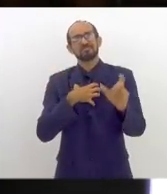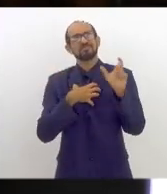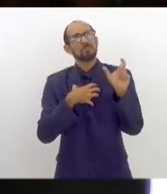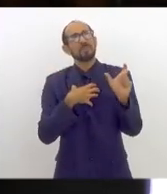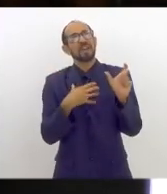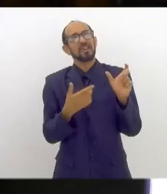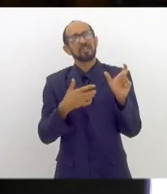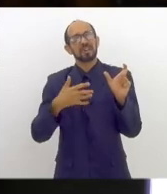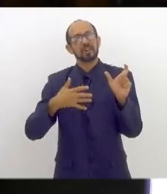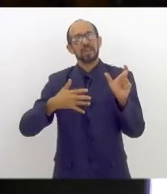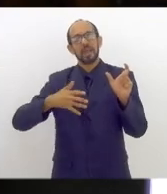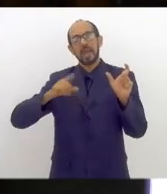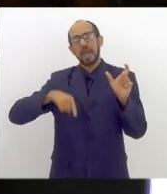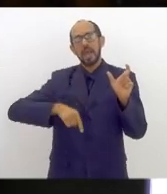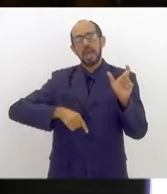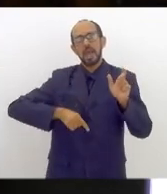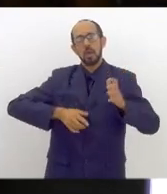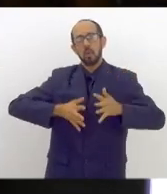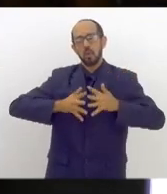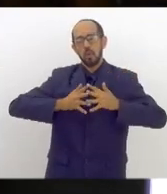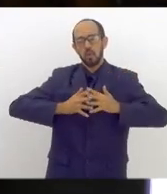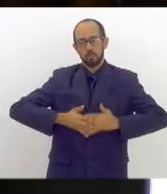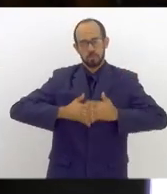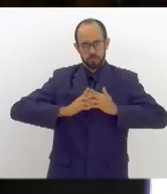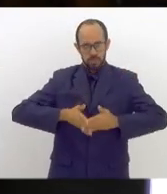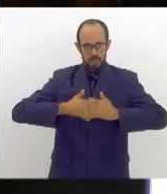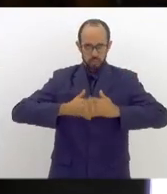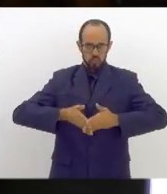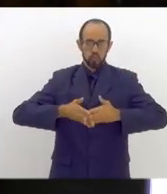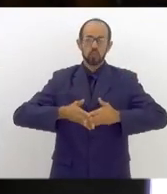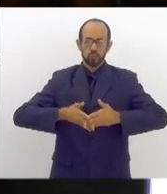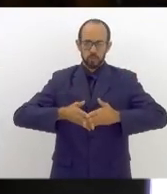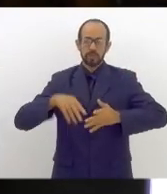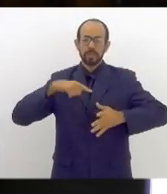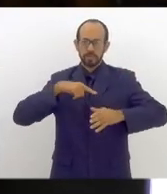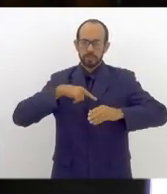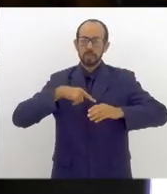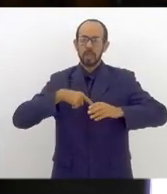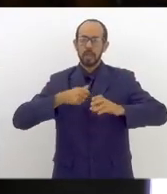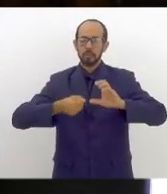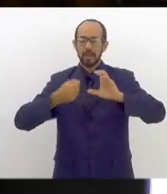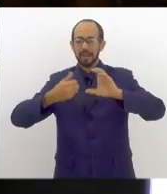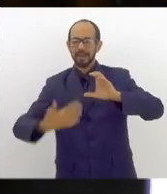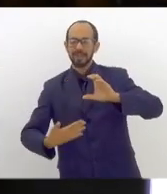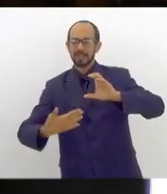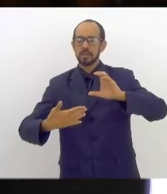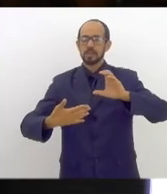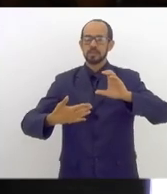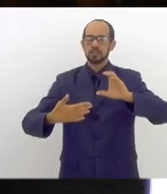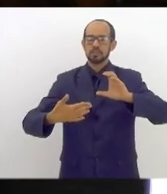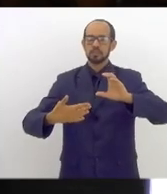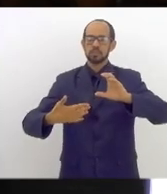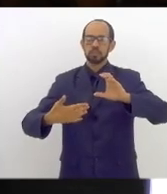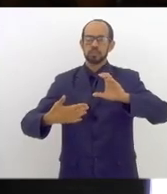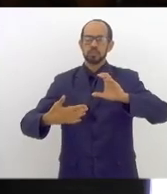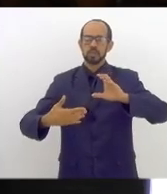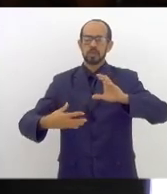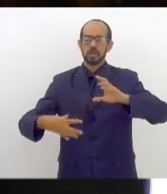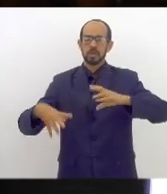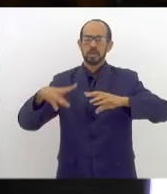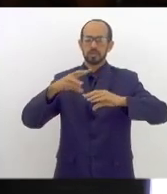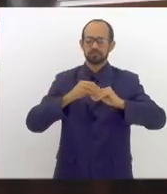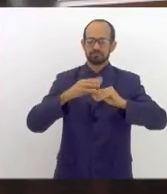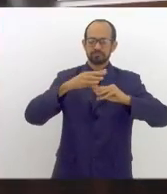complexo muito mais composto e que significa que nós somos